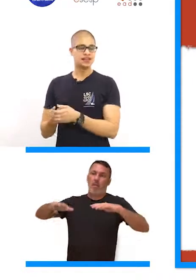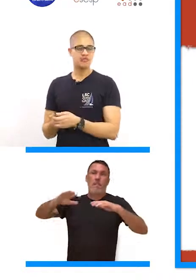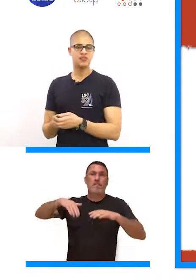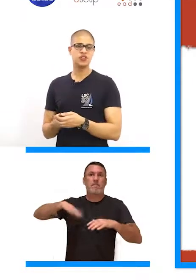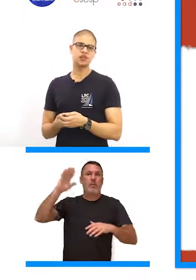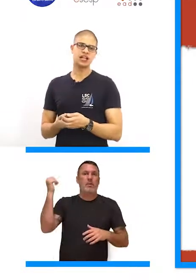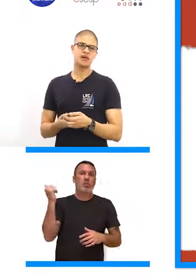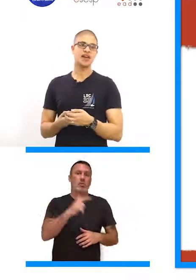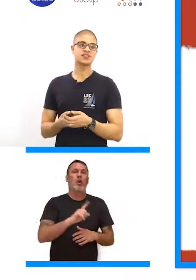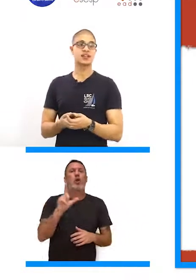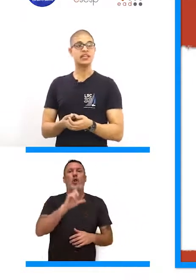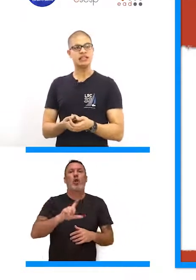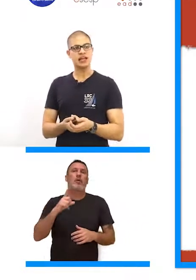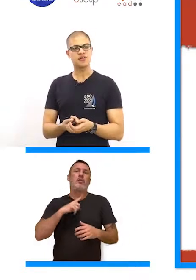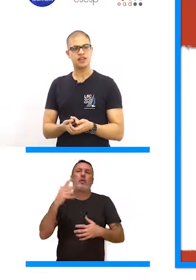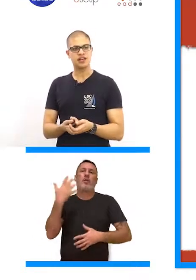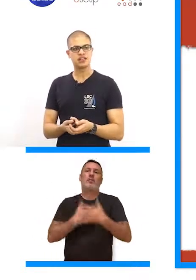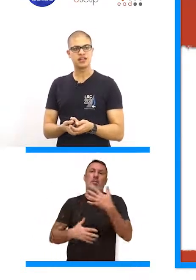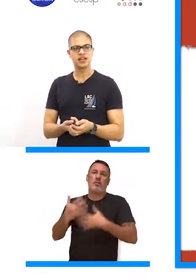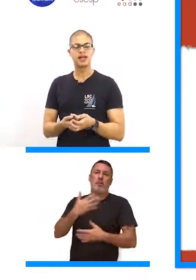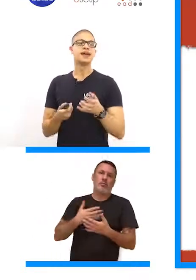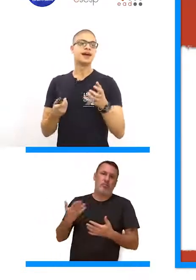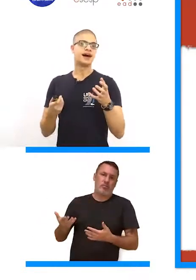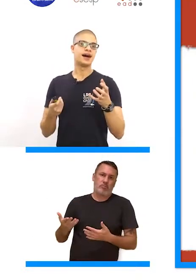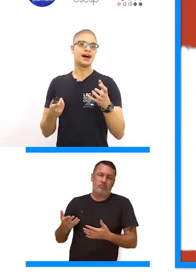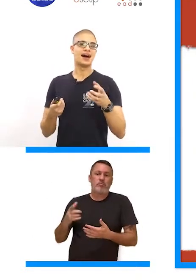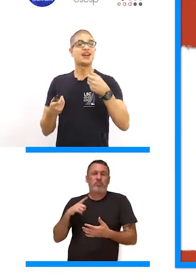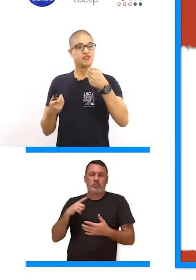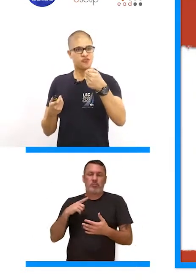ocorrendo devido, claro, a essa interferência